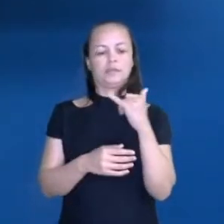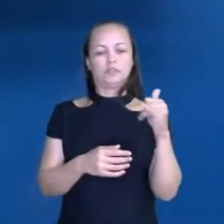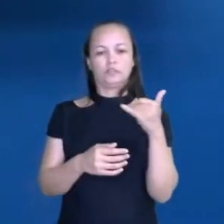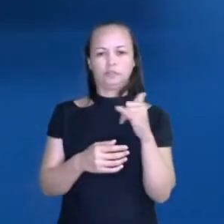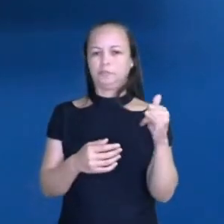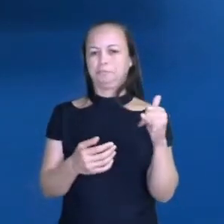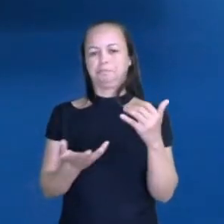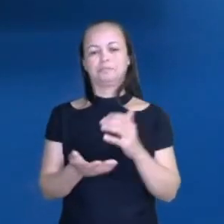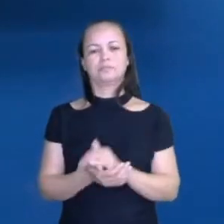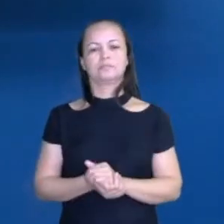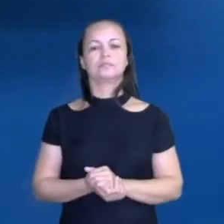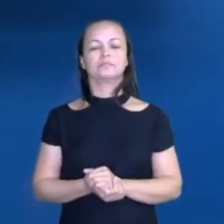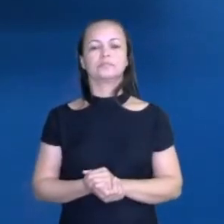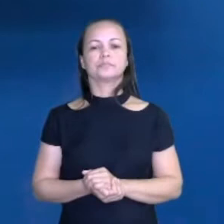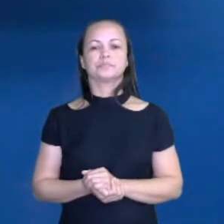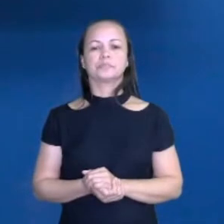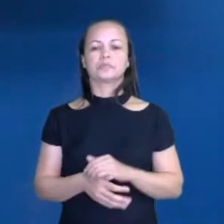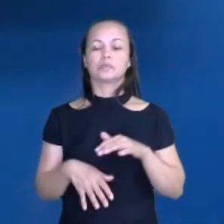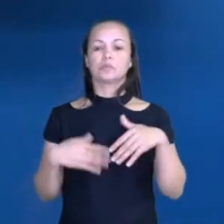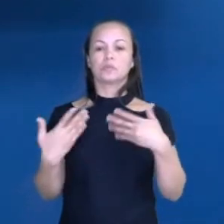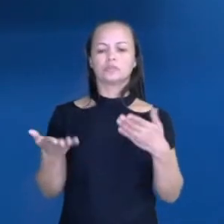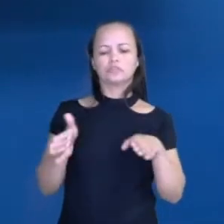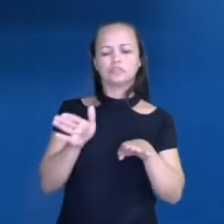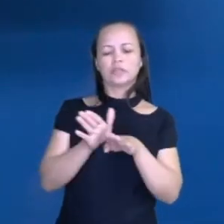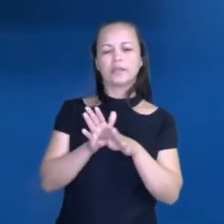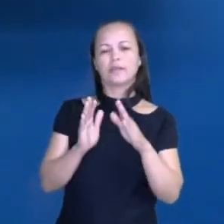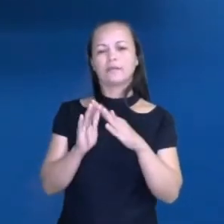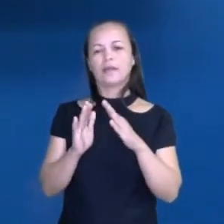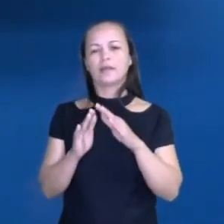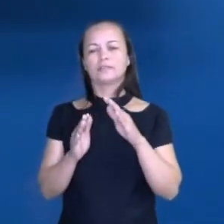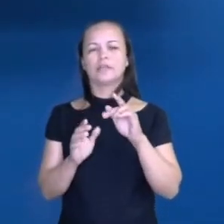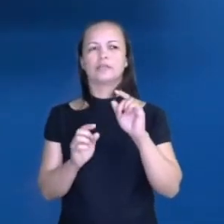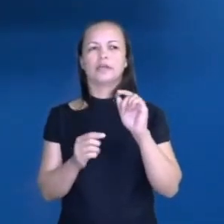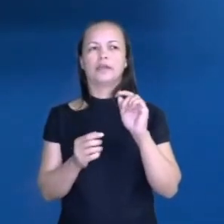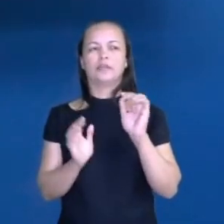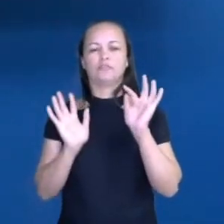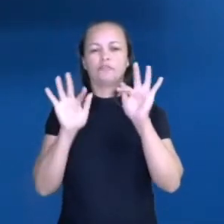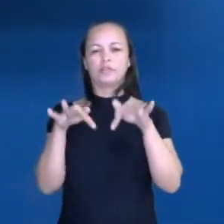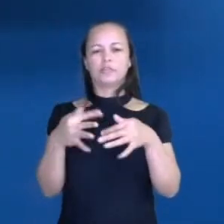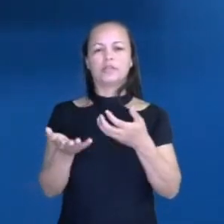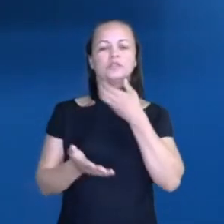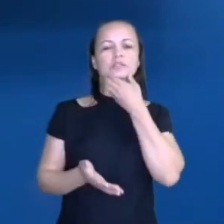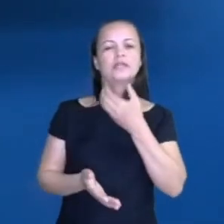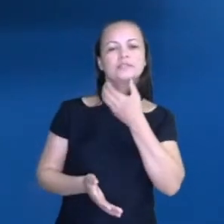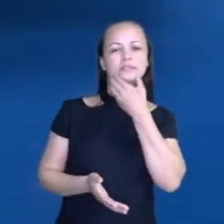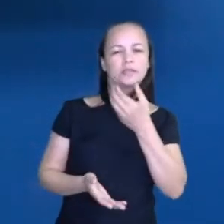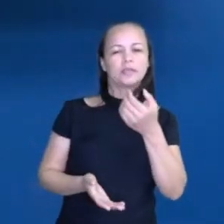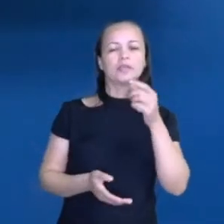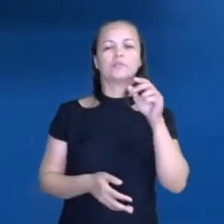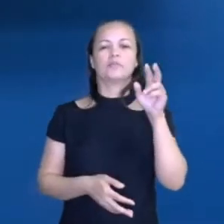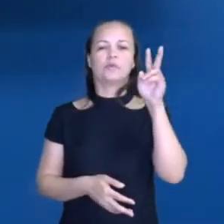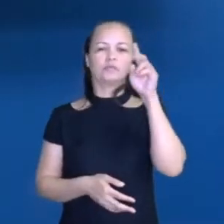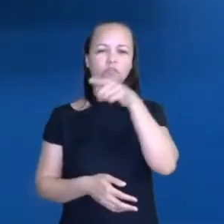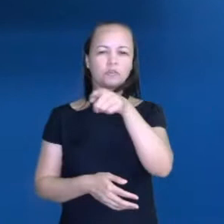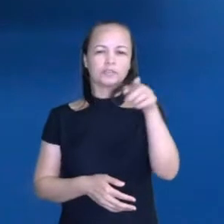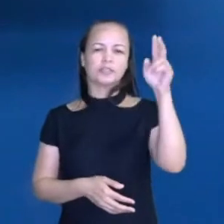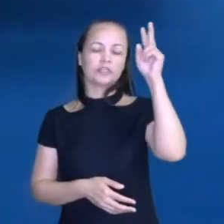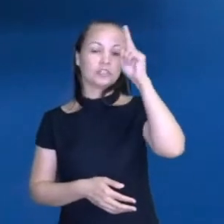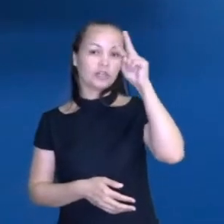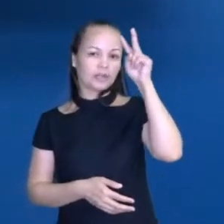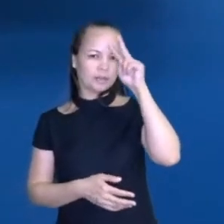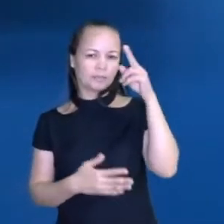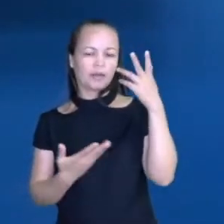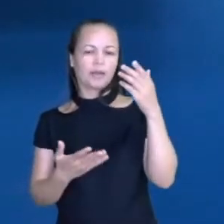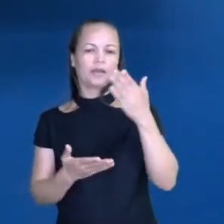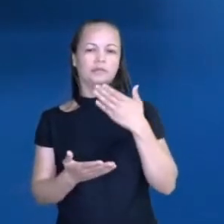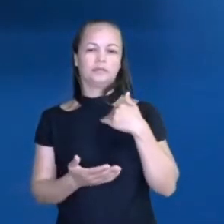vou sair bem mais na frente então quando chegar em casa e você ficou vendo o final do ano não tem que lembrar disso na minha aula tá no final do ano e ver o